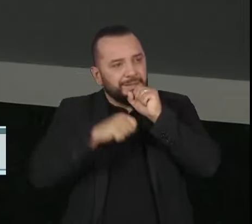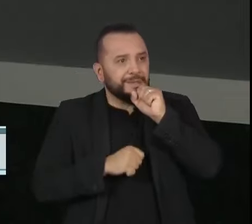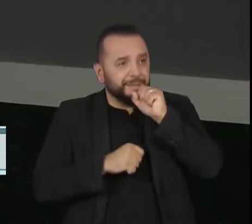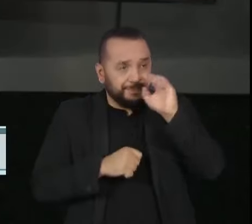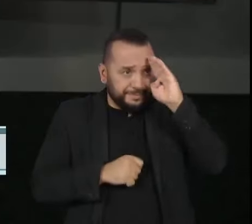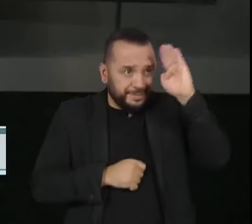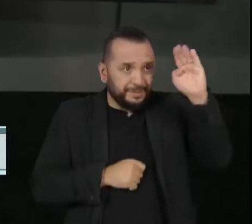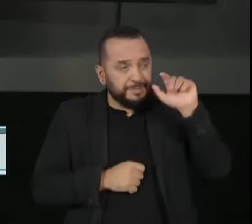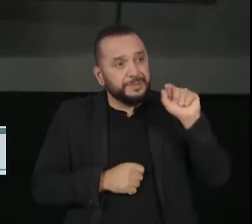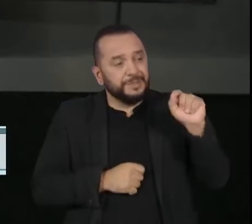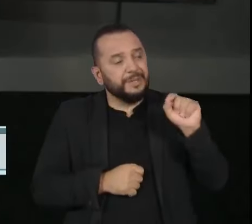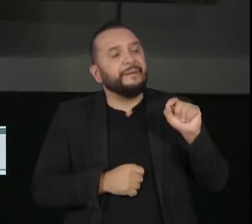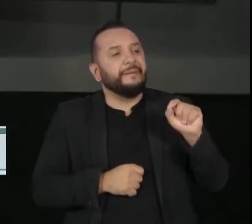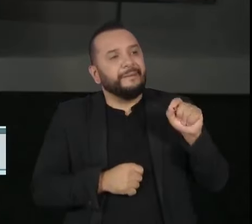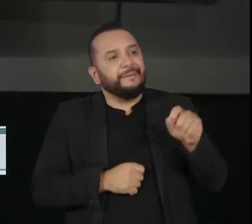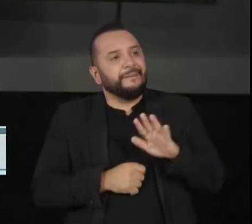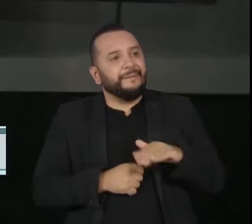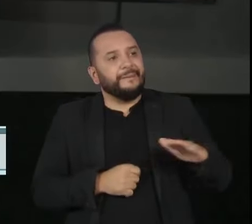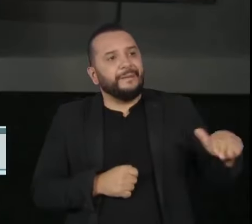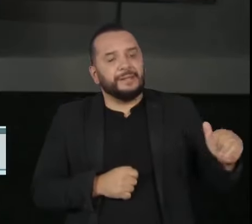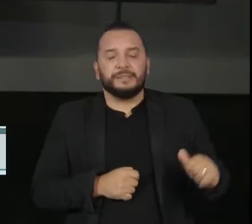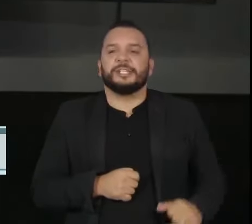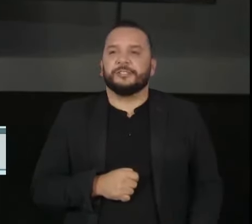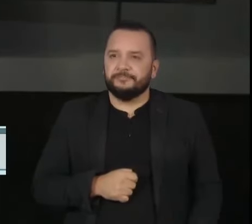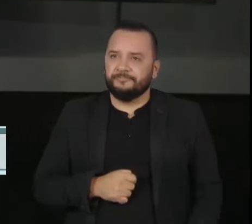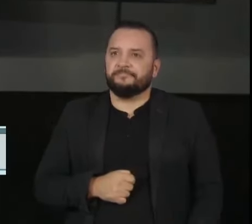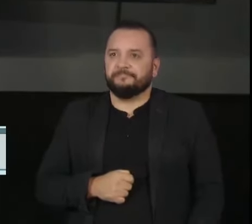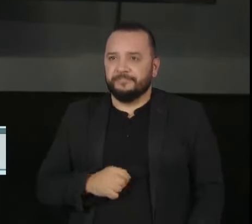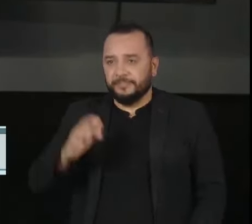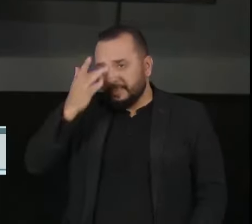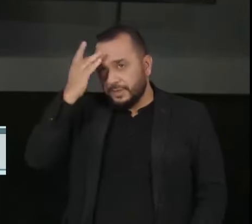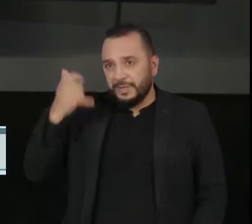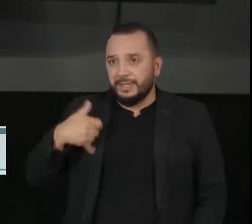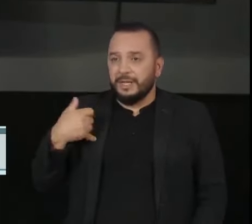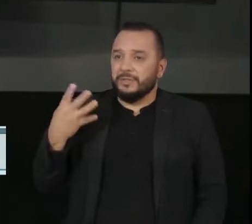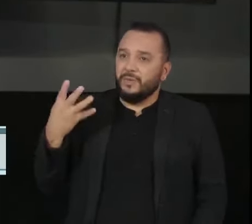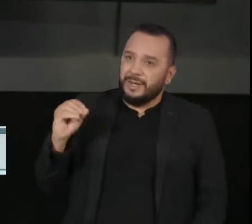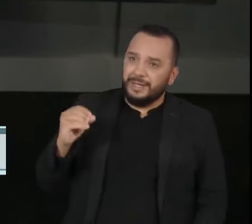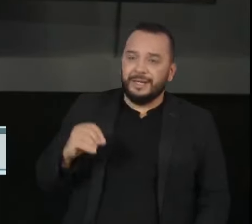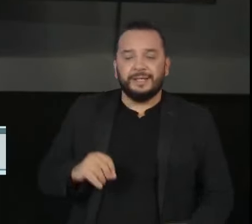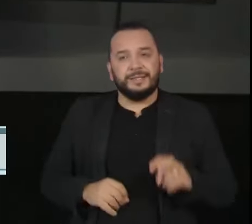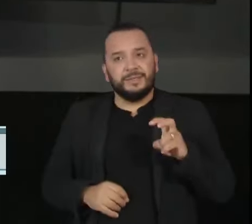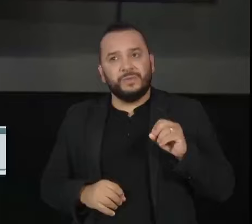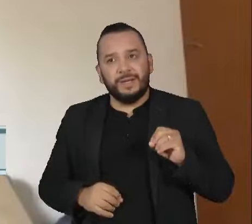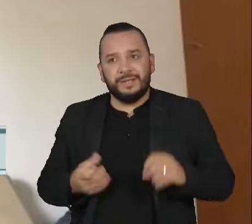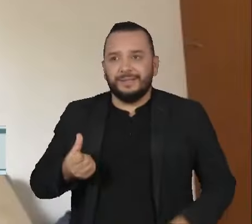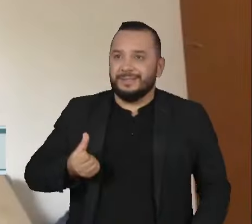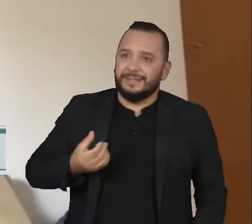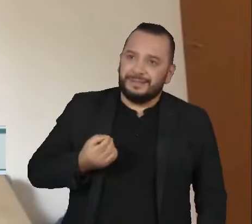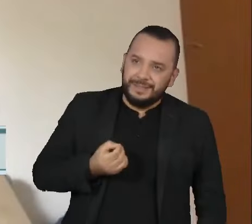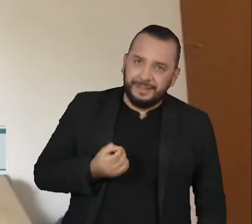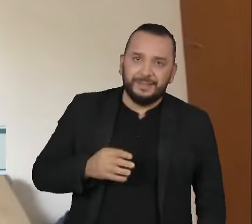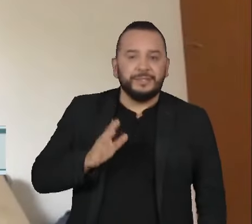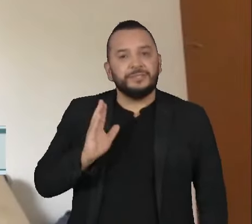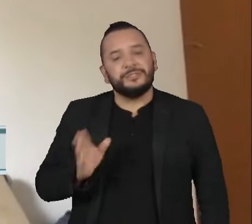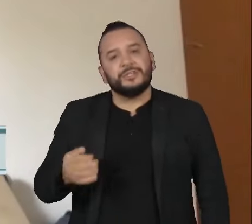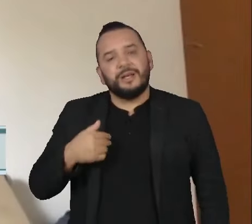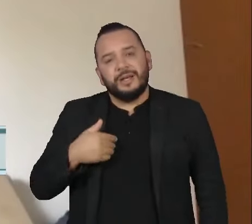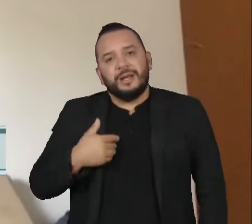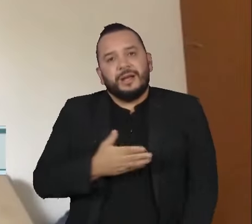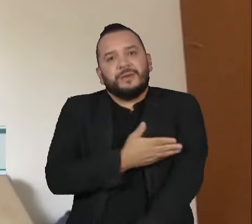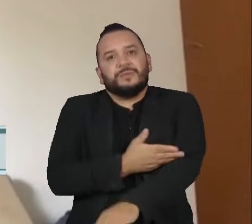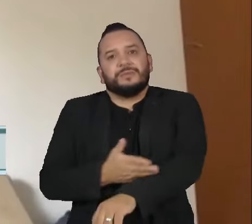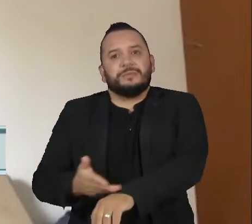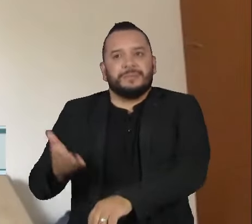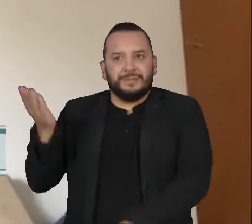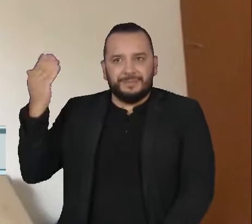faixa etária. Enquanto o público, as pessoas de 40, 50, 60 anos ou mais, experimentaram uma